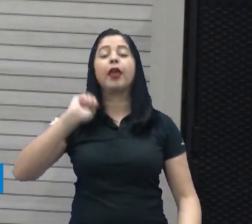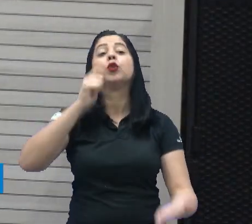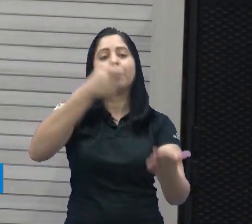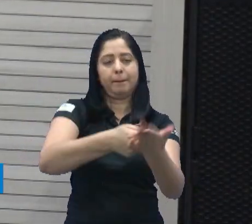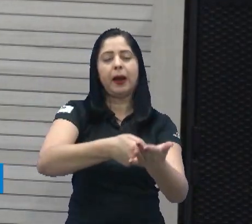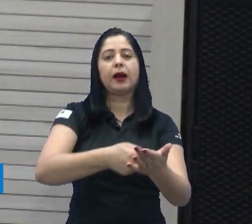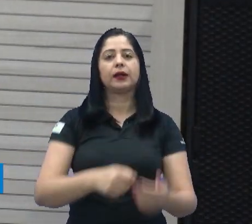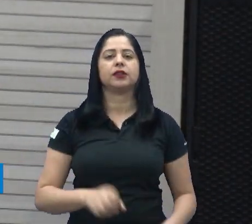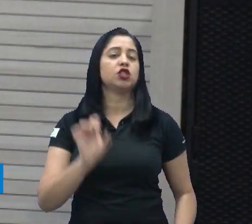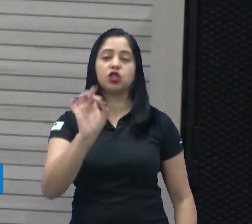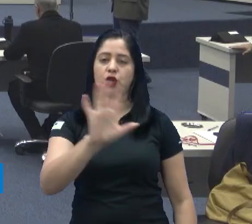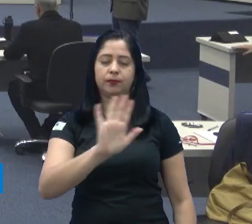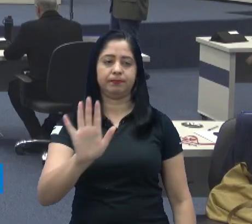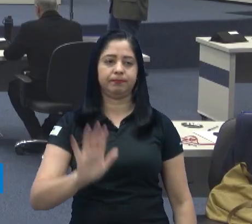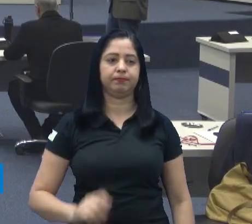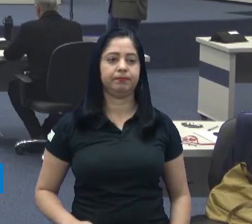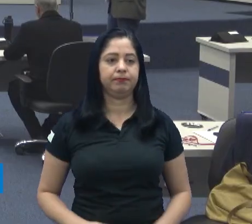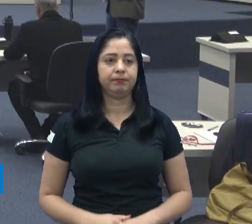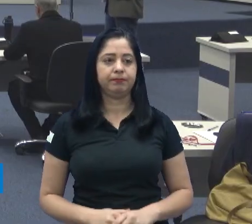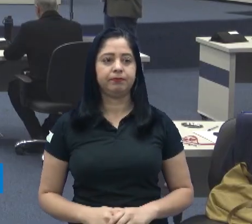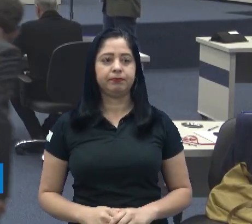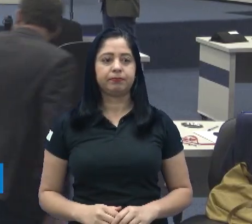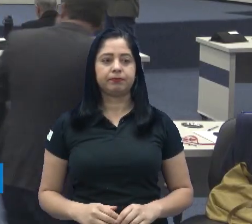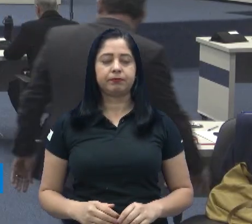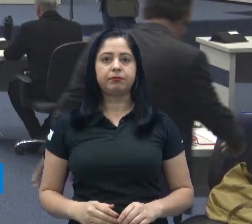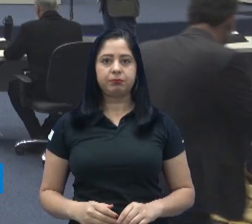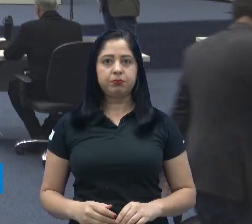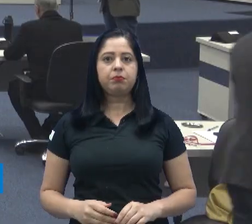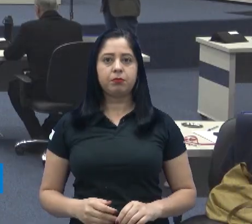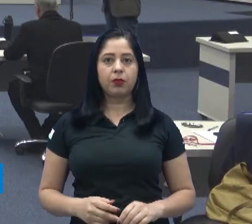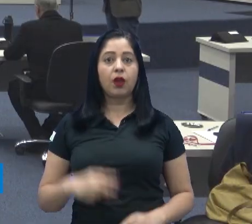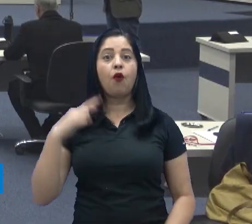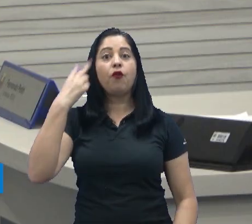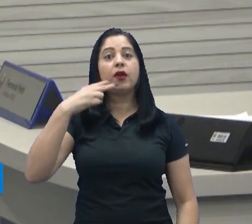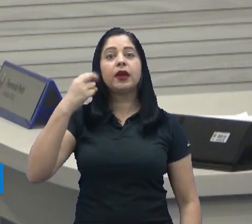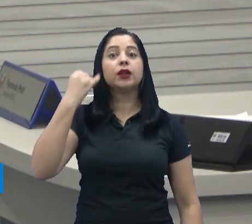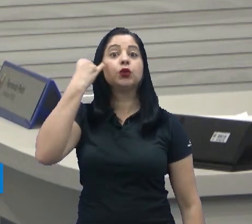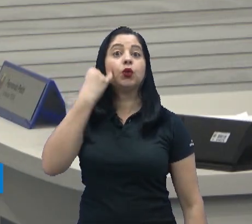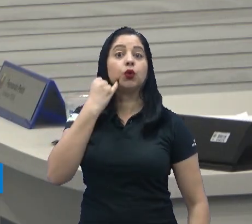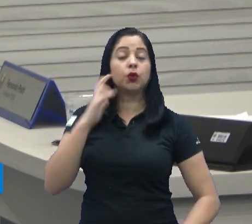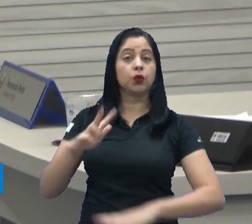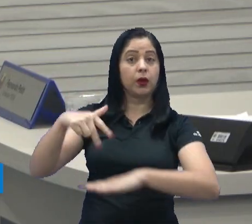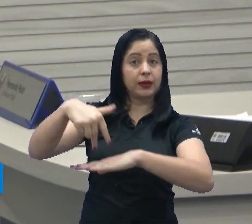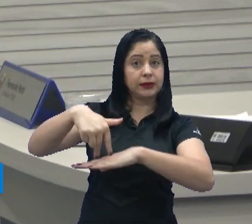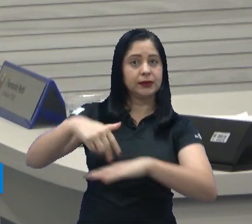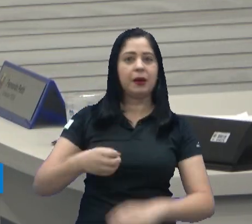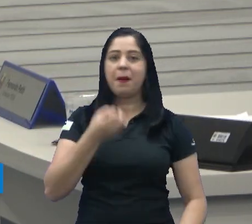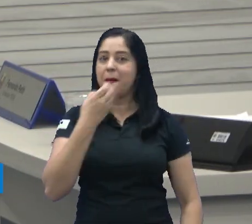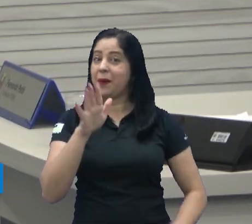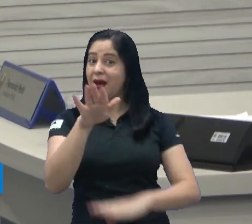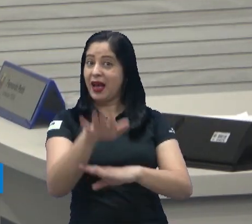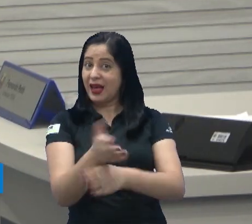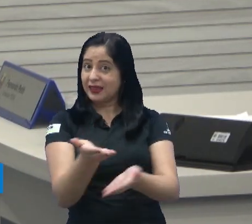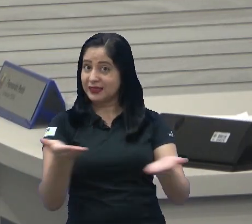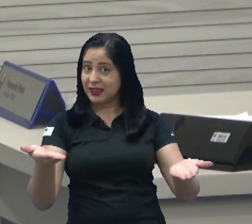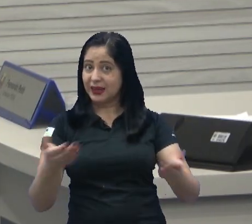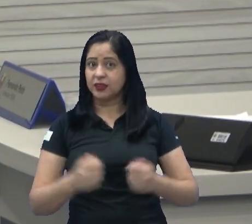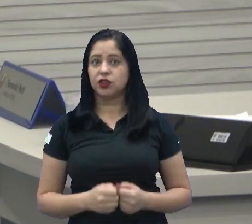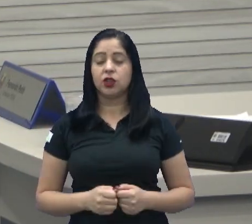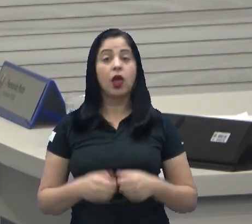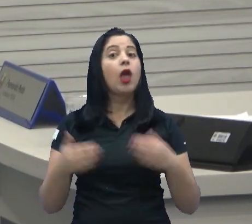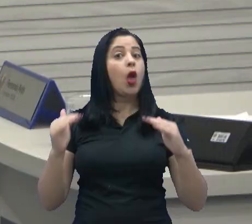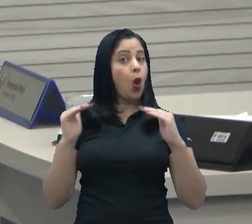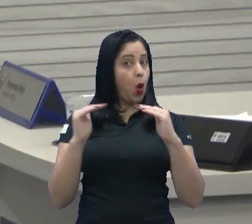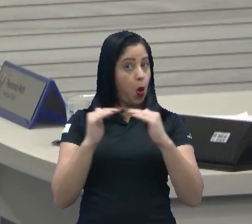É só isso. Com a palavra, o vereador José Luiz Nunes. Senhor presidente, boa tarde. Quero fazer coro a que Vossa